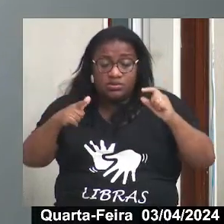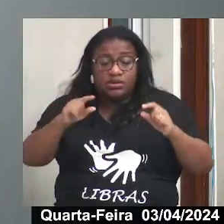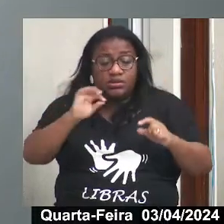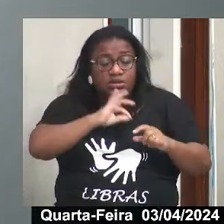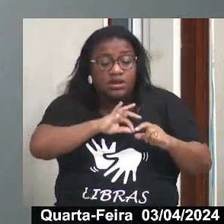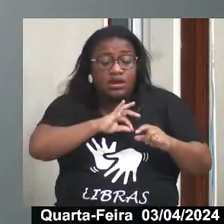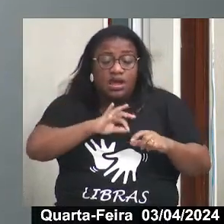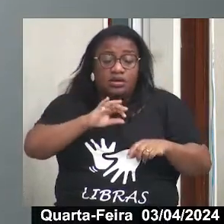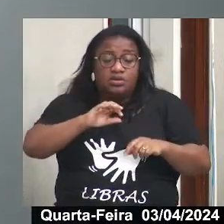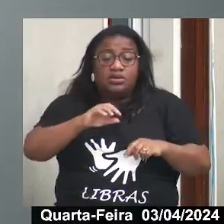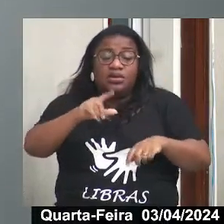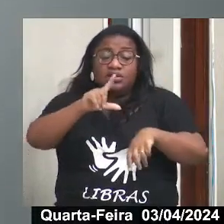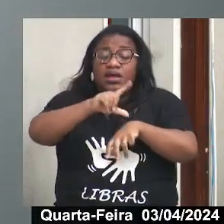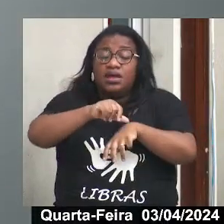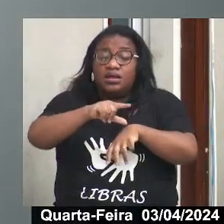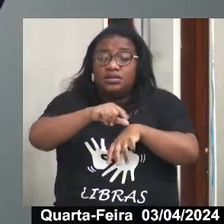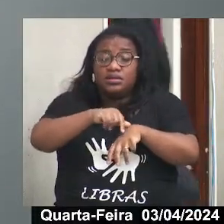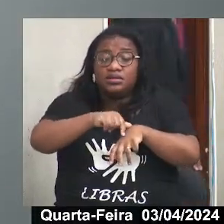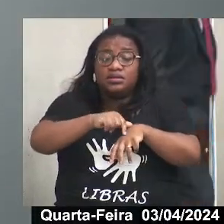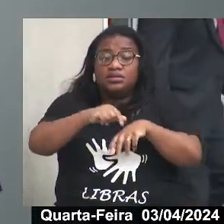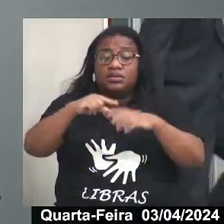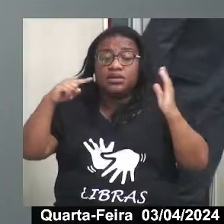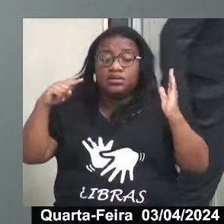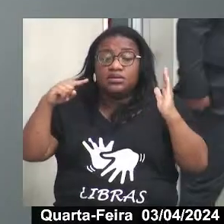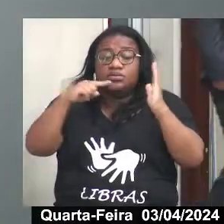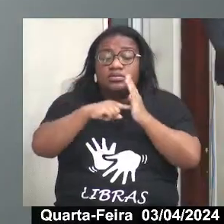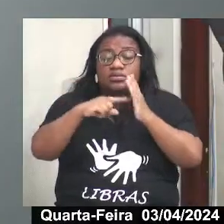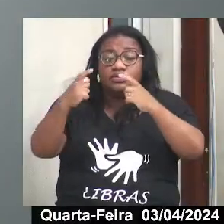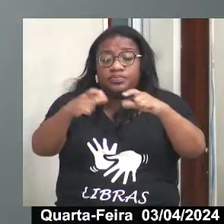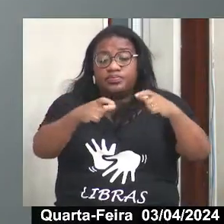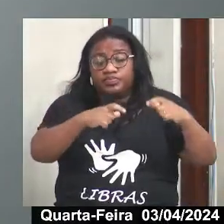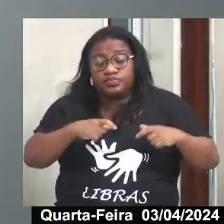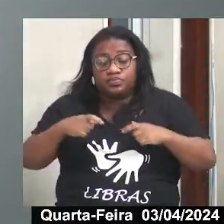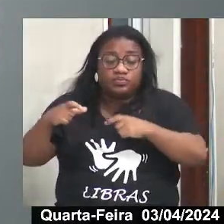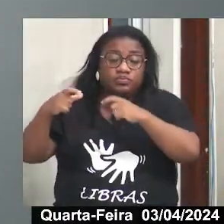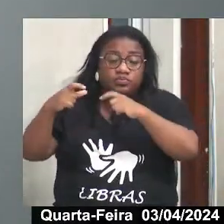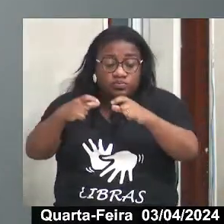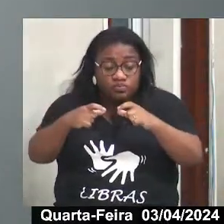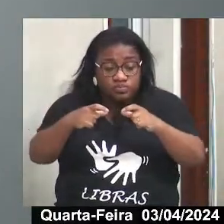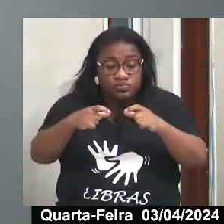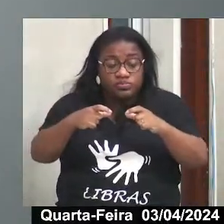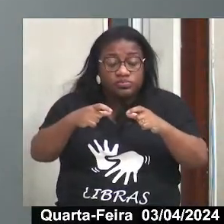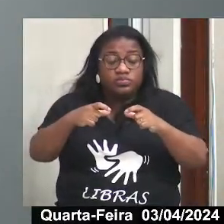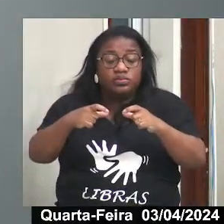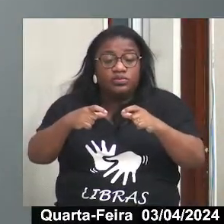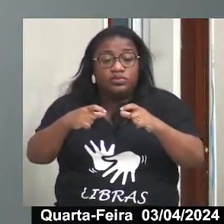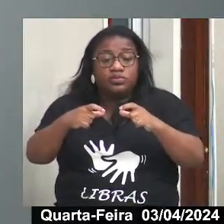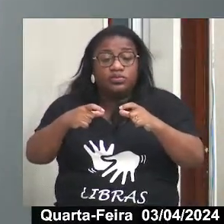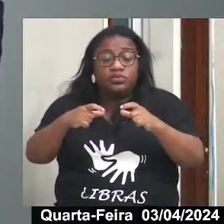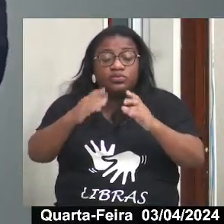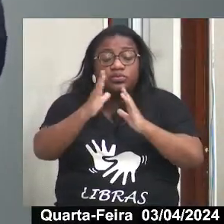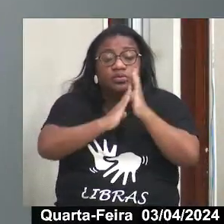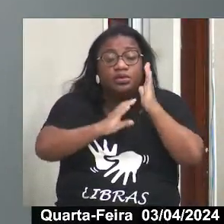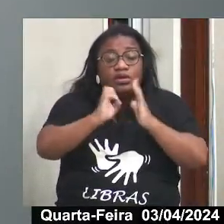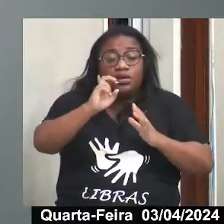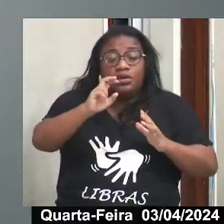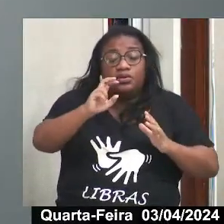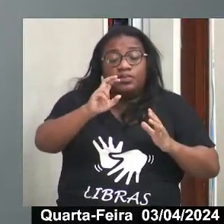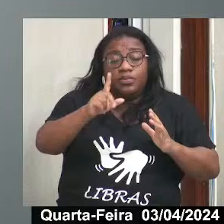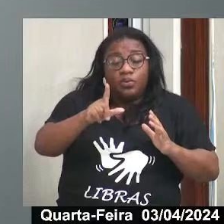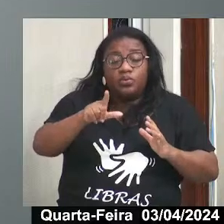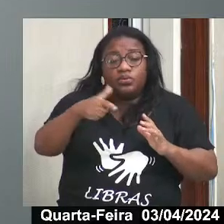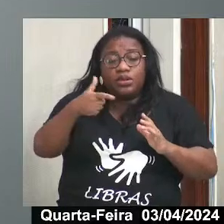atrasados. Denunciando que em vários bairros do Imbu o carro de lixo não passou. O Vista Alegre é um exemplo